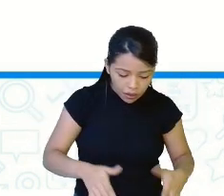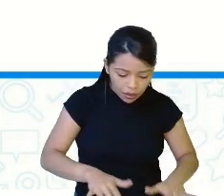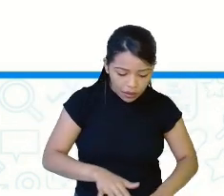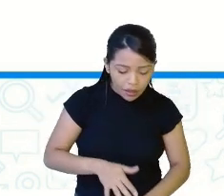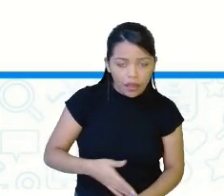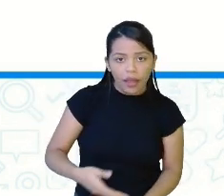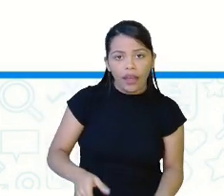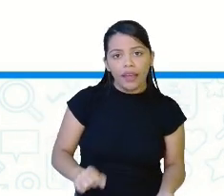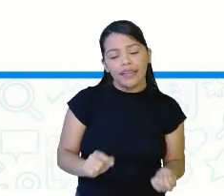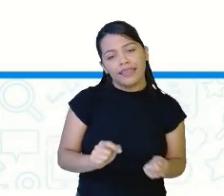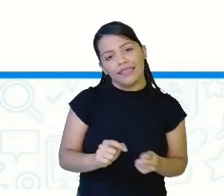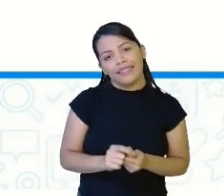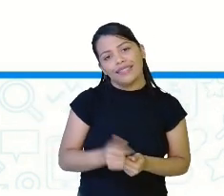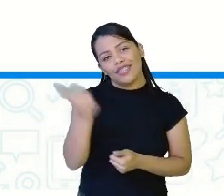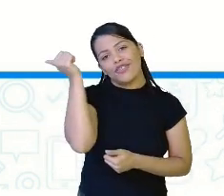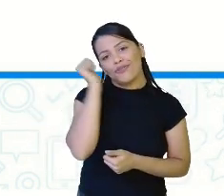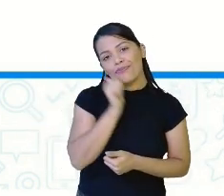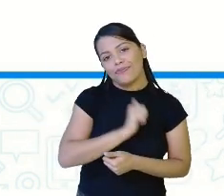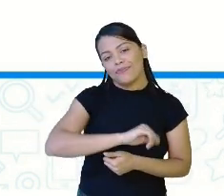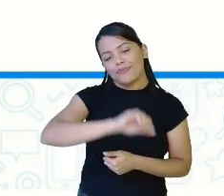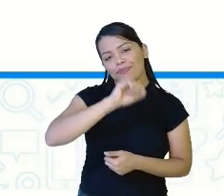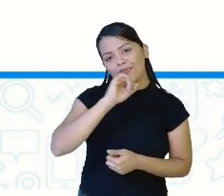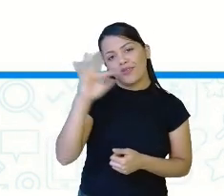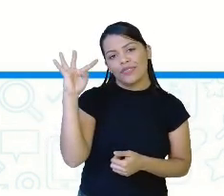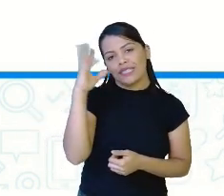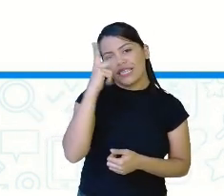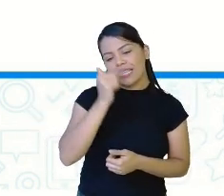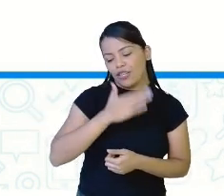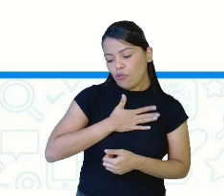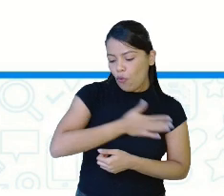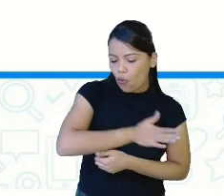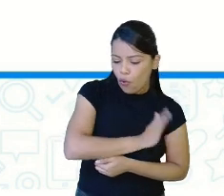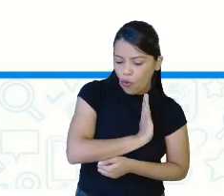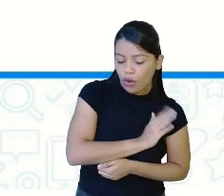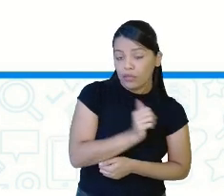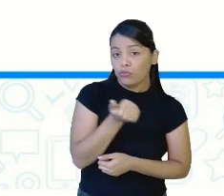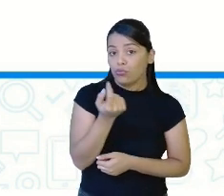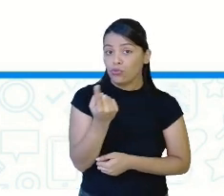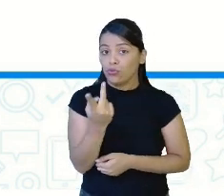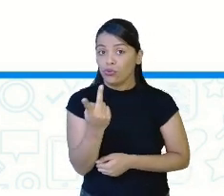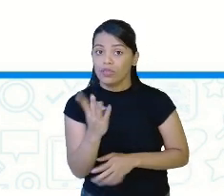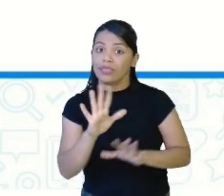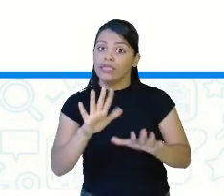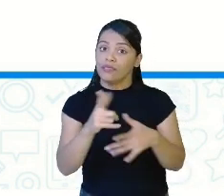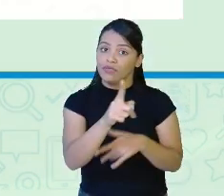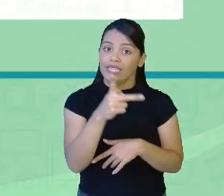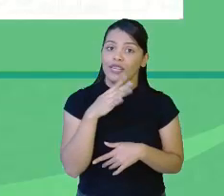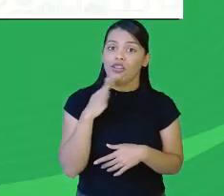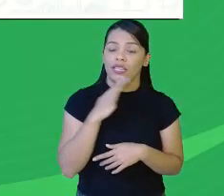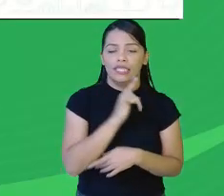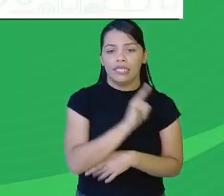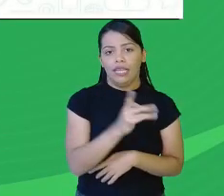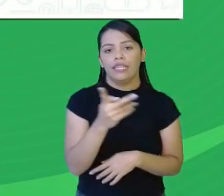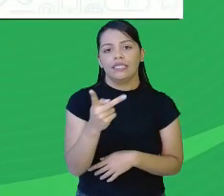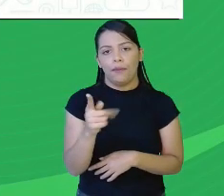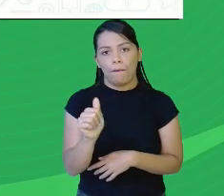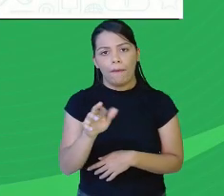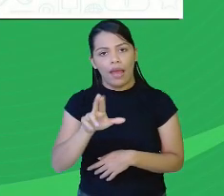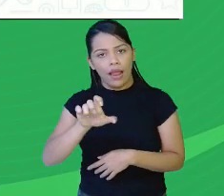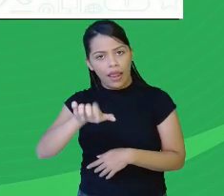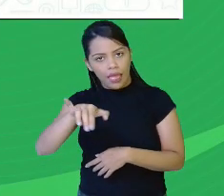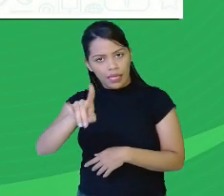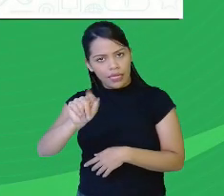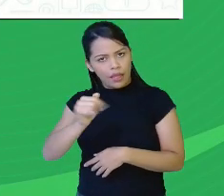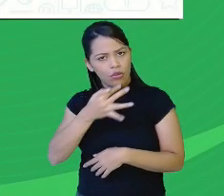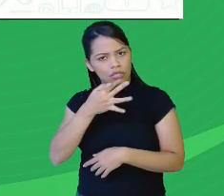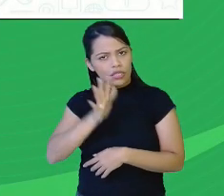moça bonita do meu coração. 1, 2, 3. E aí, você conhecia essa parlenda? Vamos